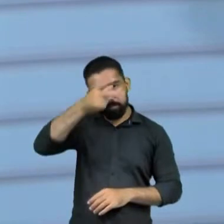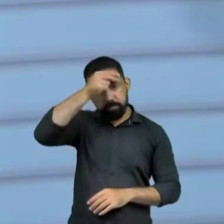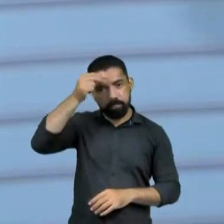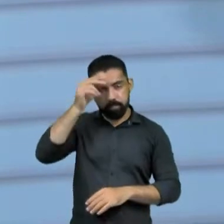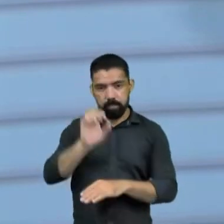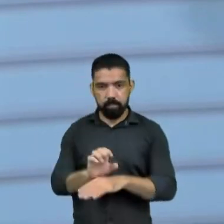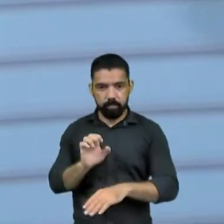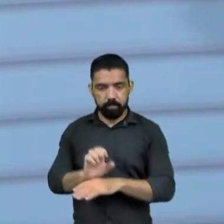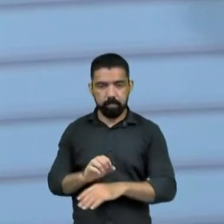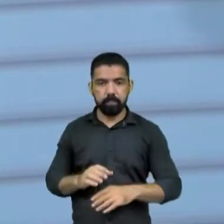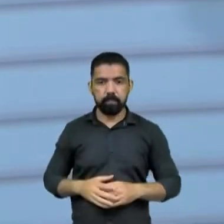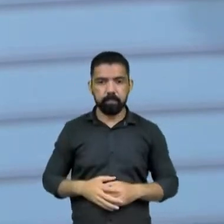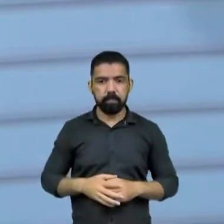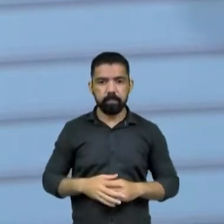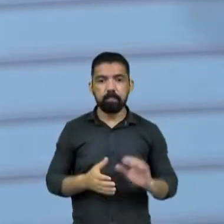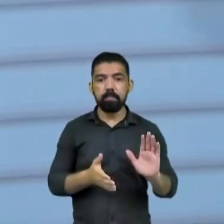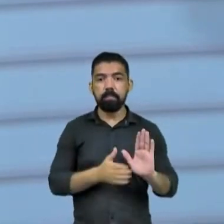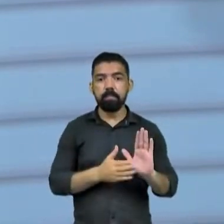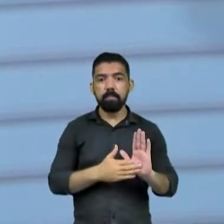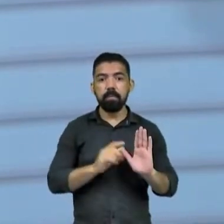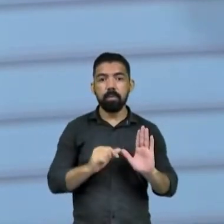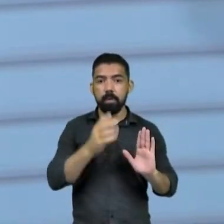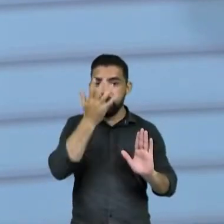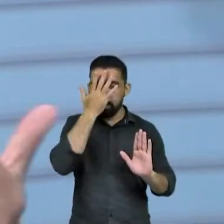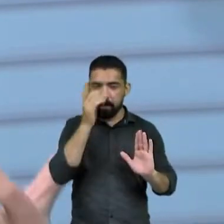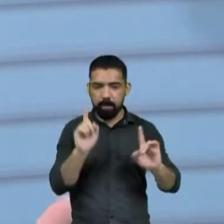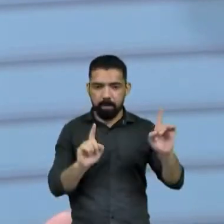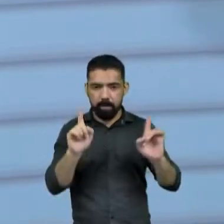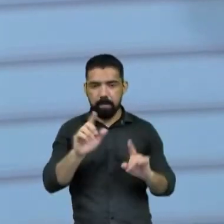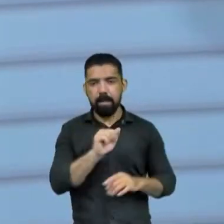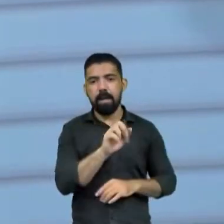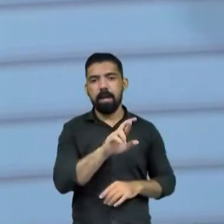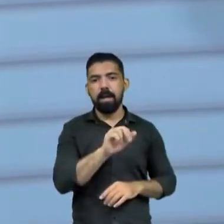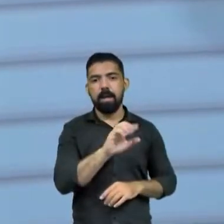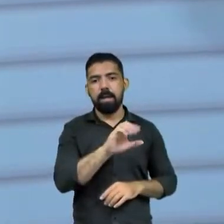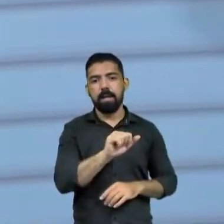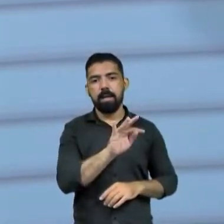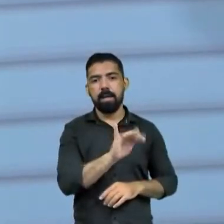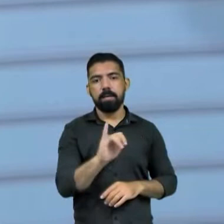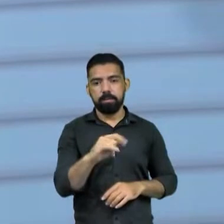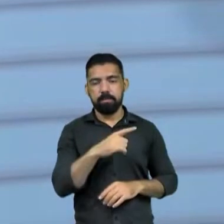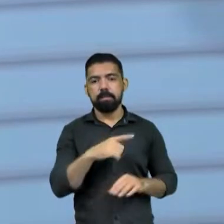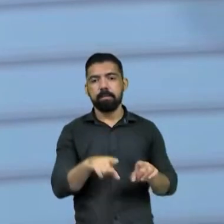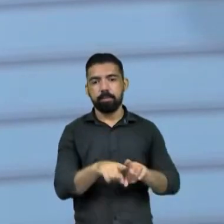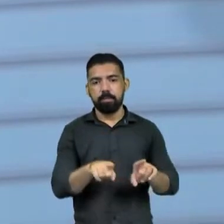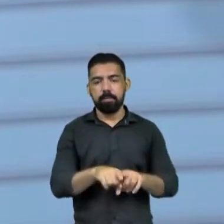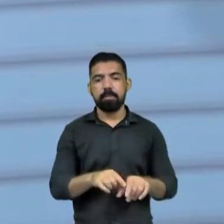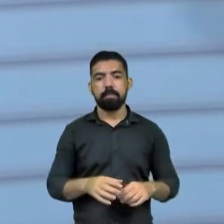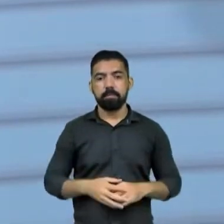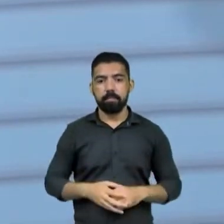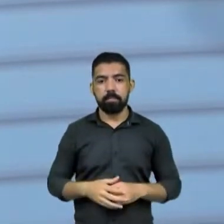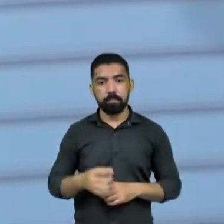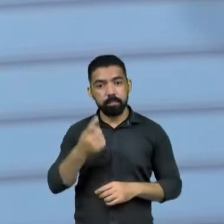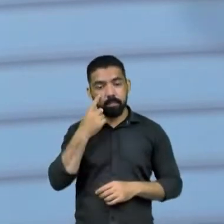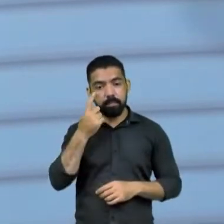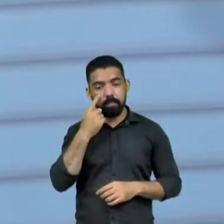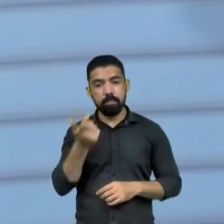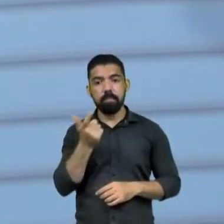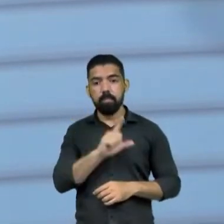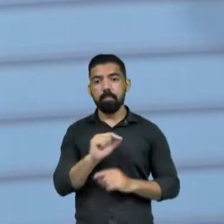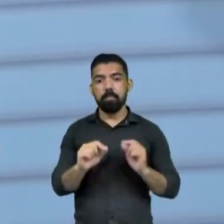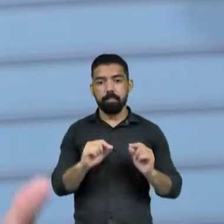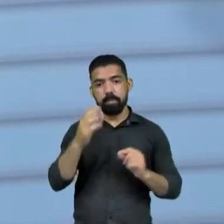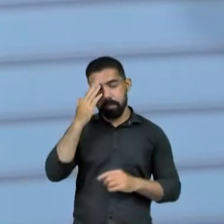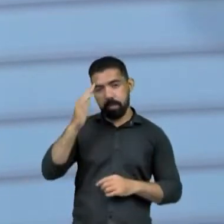estado não é que propôs um Carnaval fora de época e nós consa fizemos um programa aqui uma coisa meio absurda e nós conseguimos né Graças a